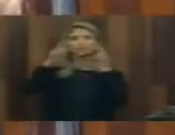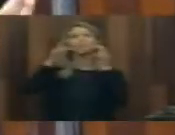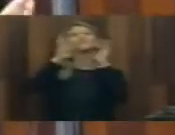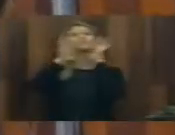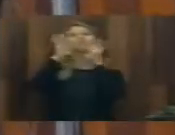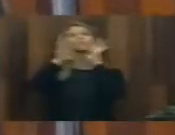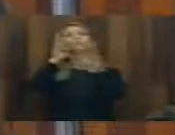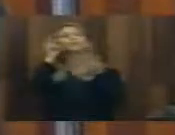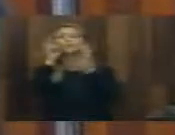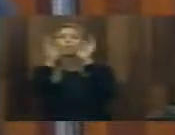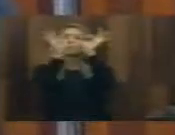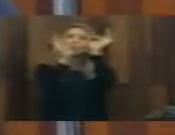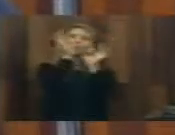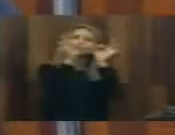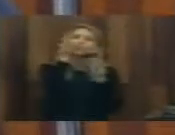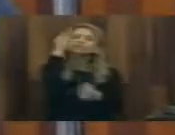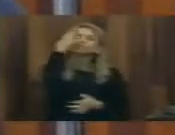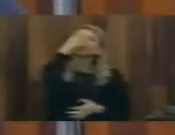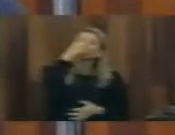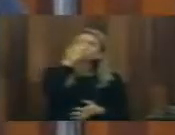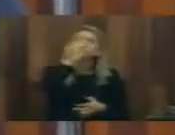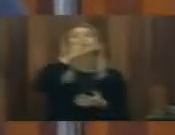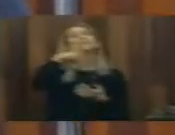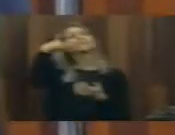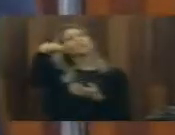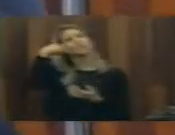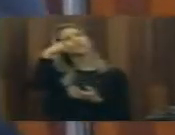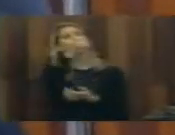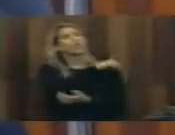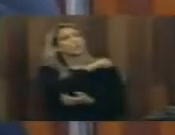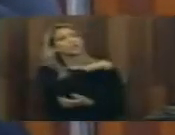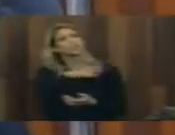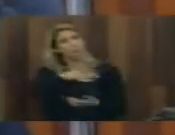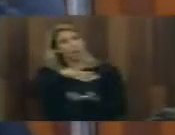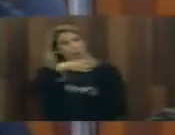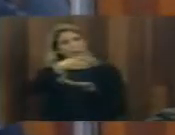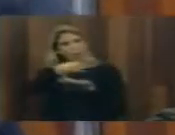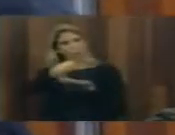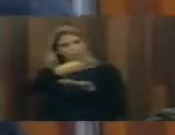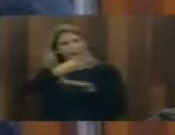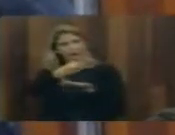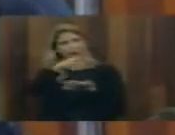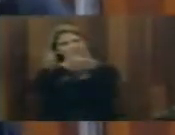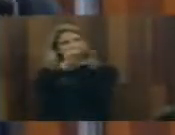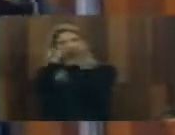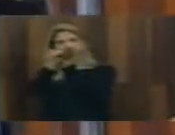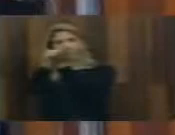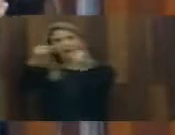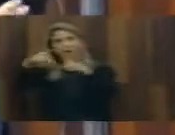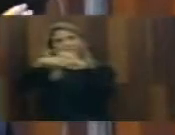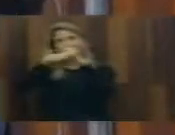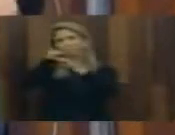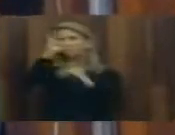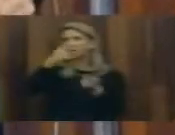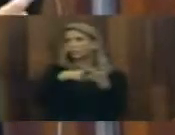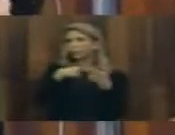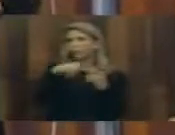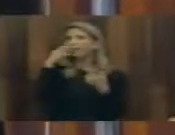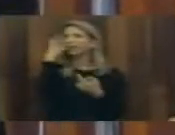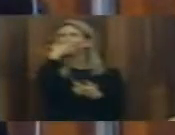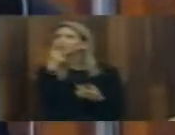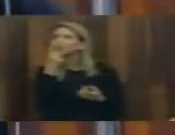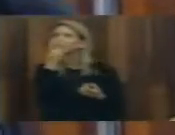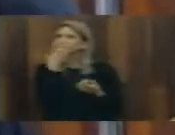muito bonito de uma vereadora no Rio e falei, poxa, vou copiar para o meu município, né? O que é bom a gente tem que copiar. E aí,